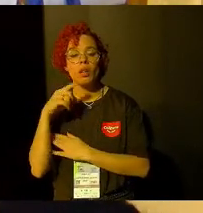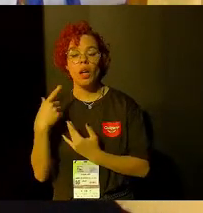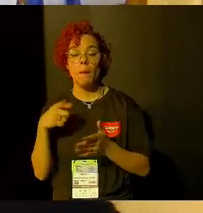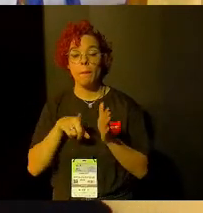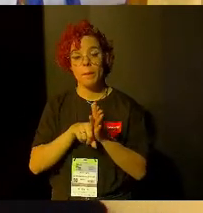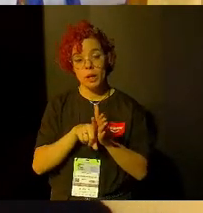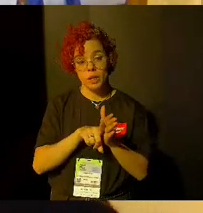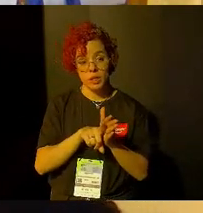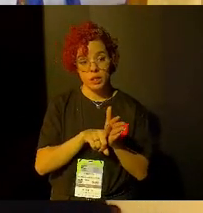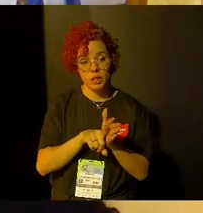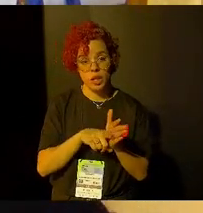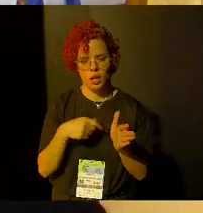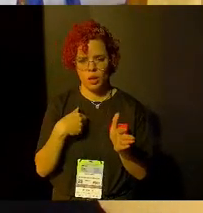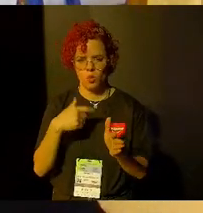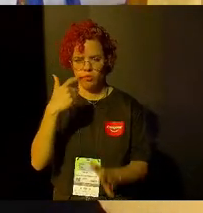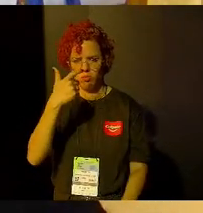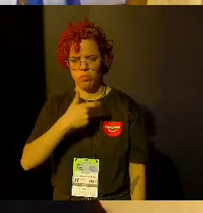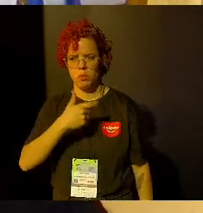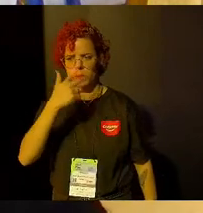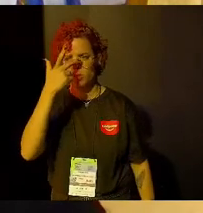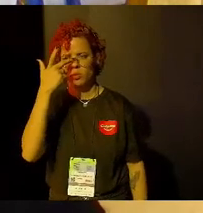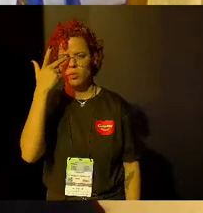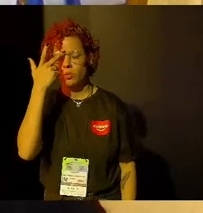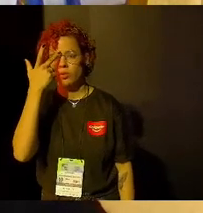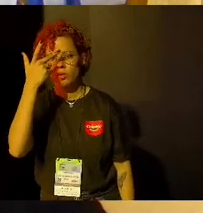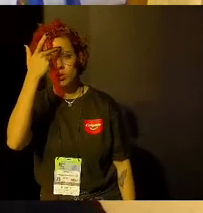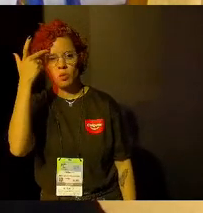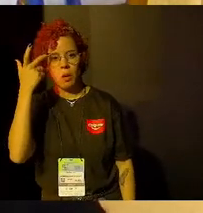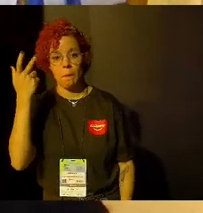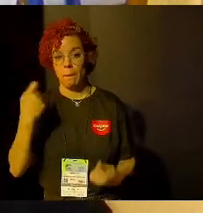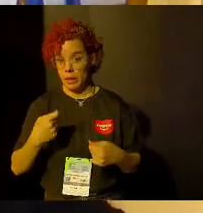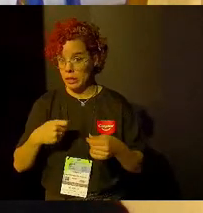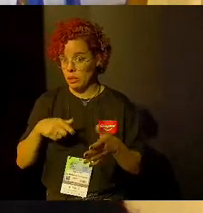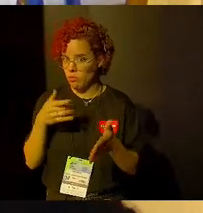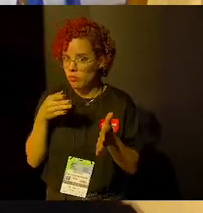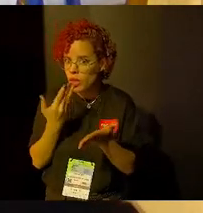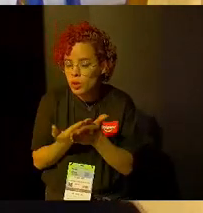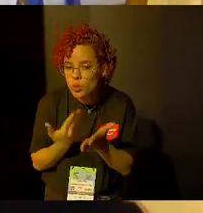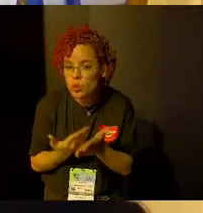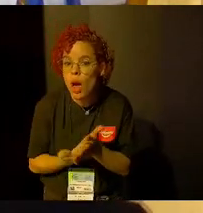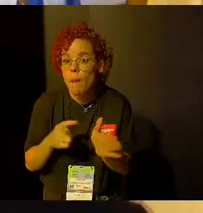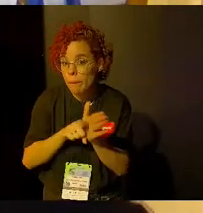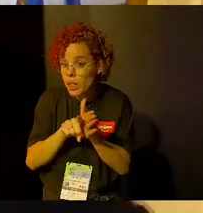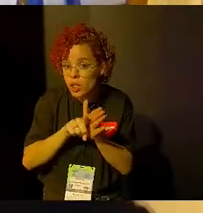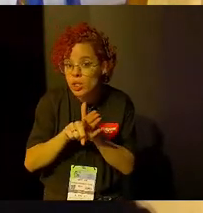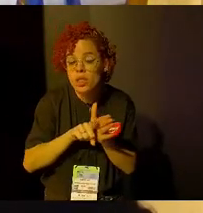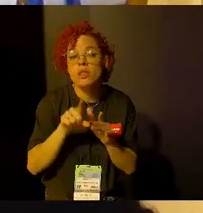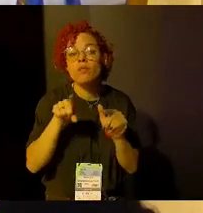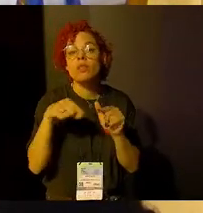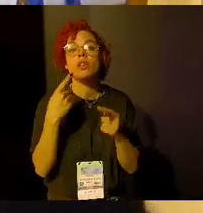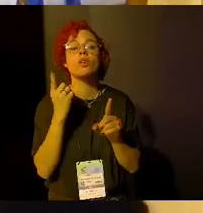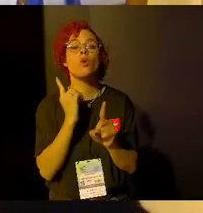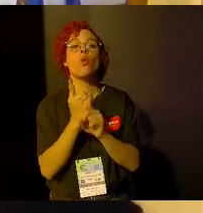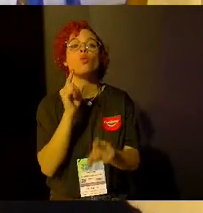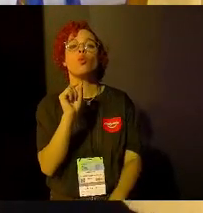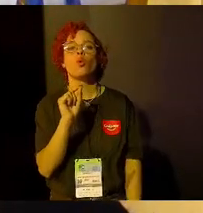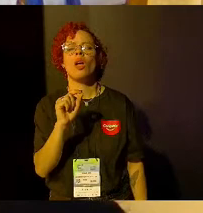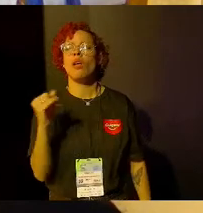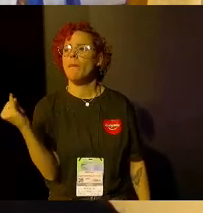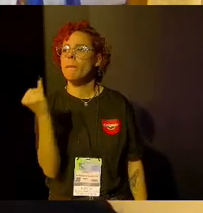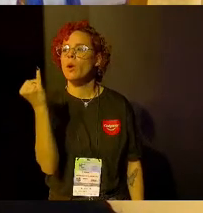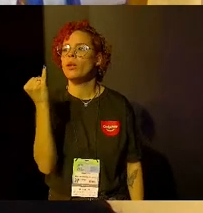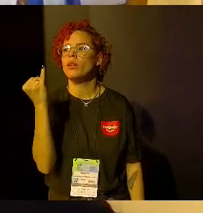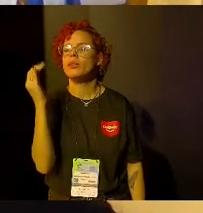Eu sou um cara muito chato de estudar tem que estudar tá gente tem que estudar a pesquisa você descobre assim ah Nossa como é importante